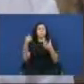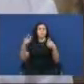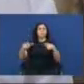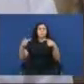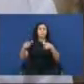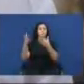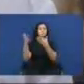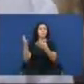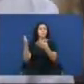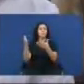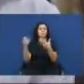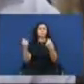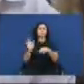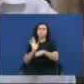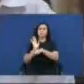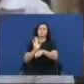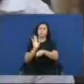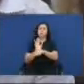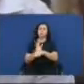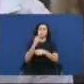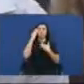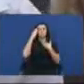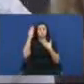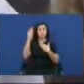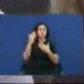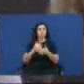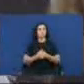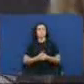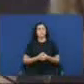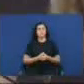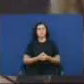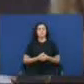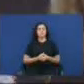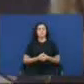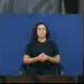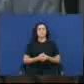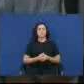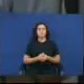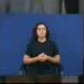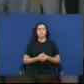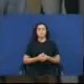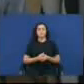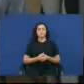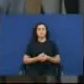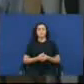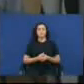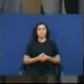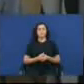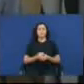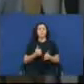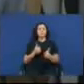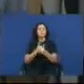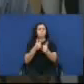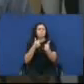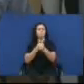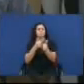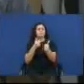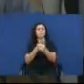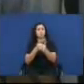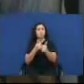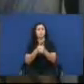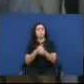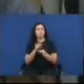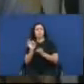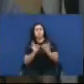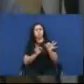aquele local, possa ser atendido. Muito obrigado pela parte, vereador. Pois bem, eu estou acompanhando há tempo já a permuta da